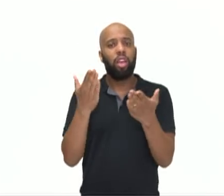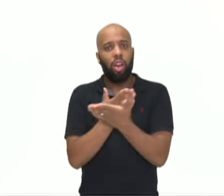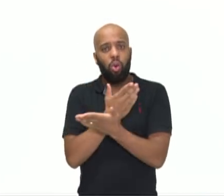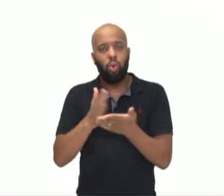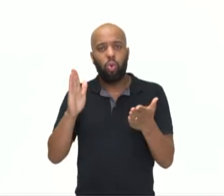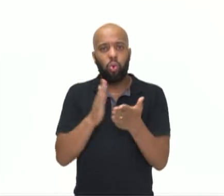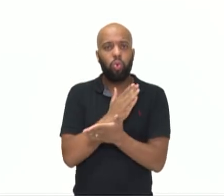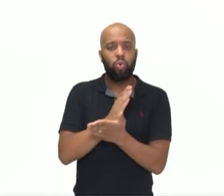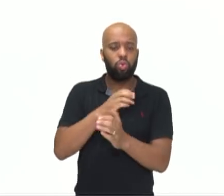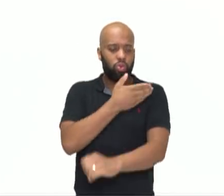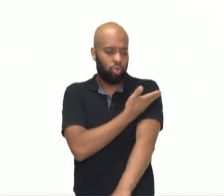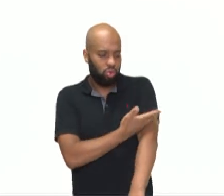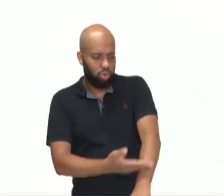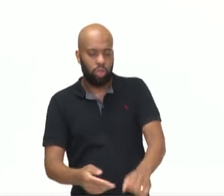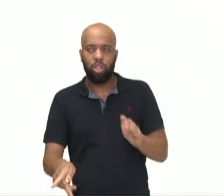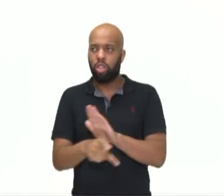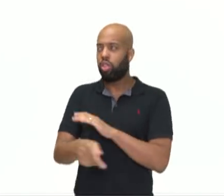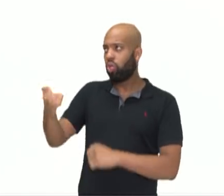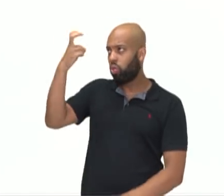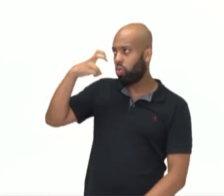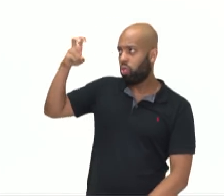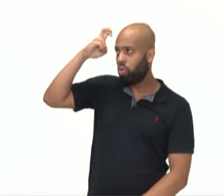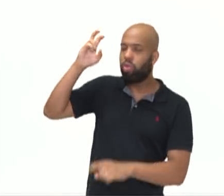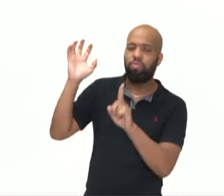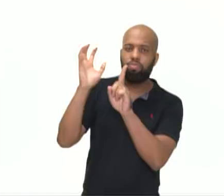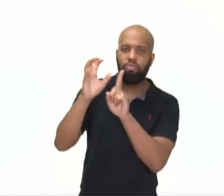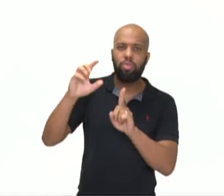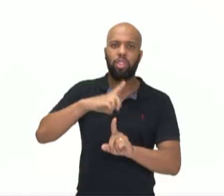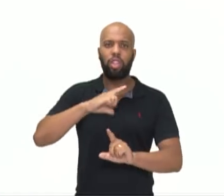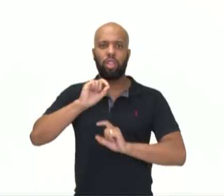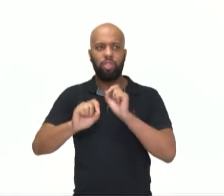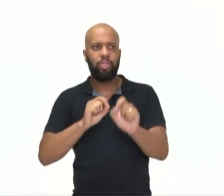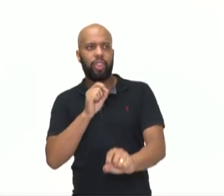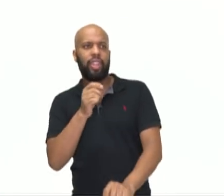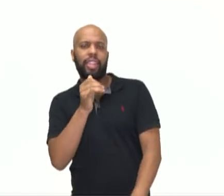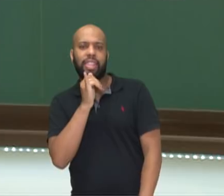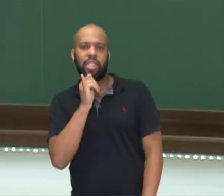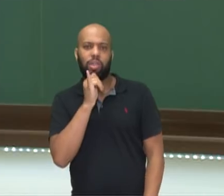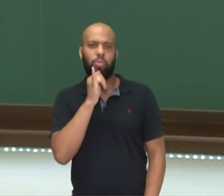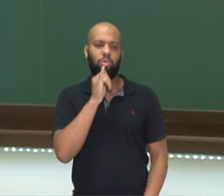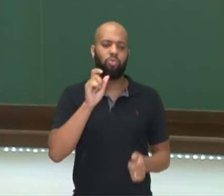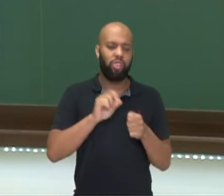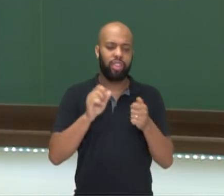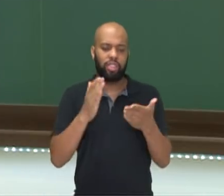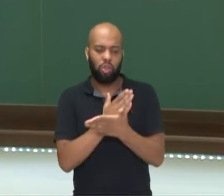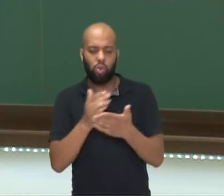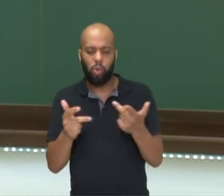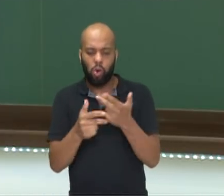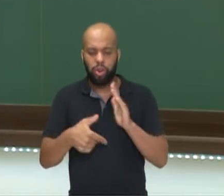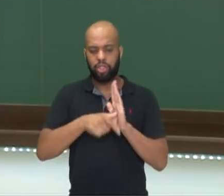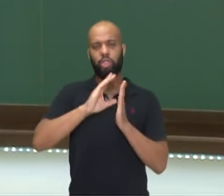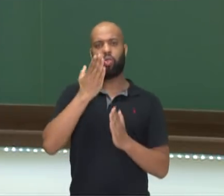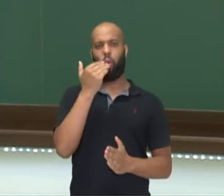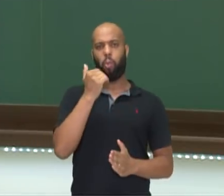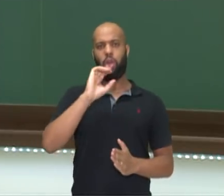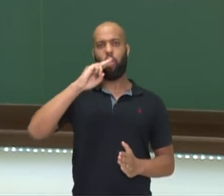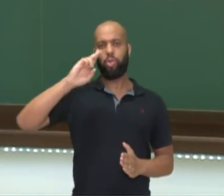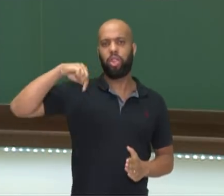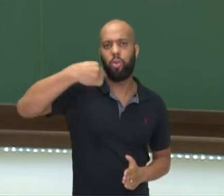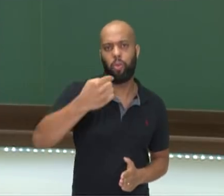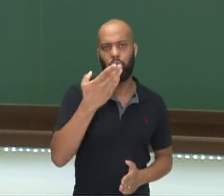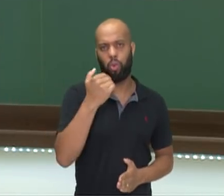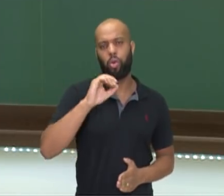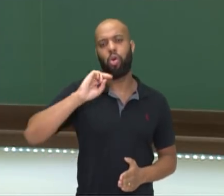acaba sendo determinada cultura, as pessoas têm o hábito de fazer algo antes de comer, ou depois de comer, ou antes de tomar